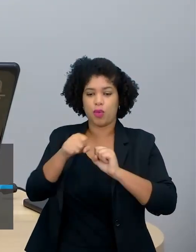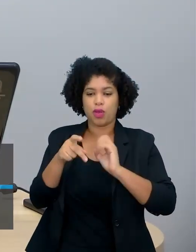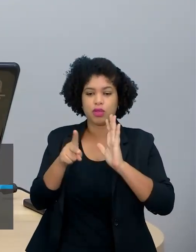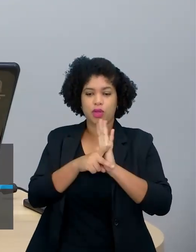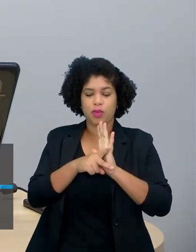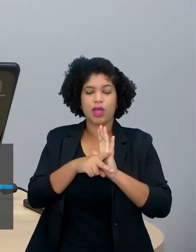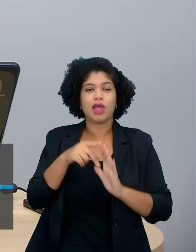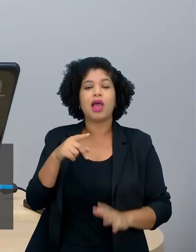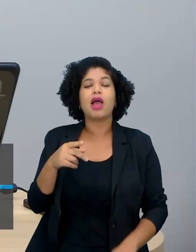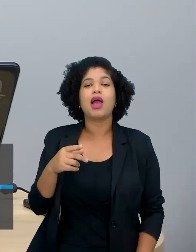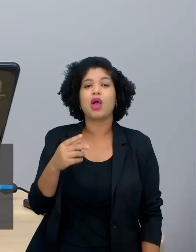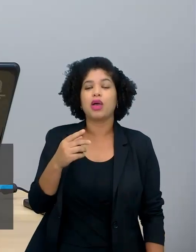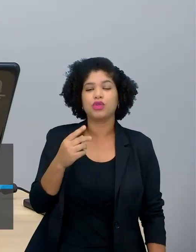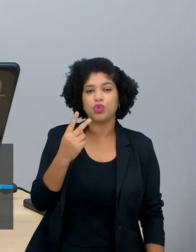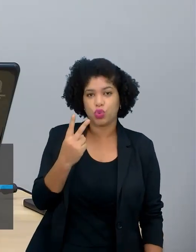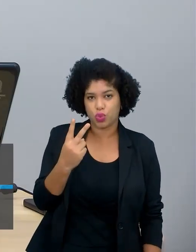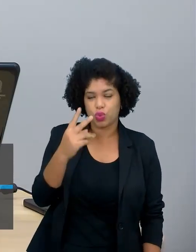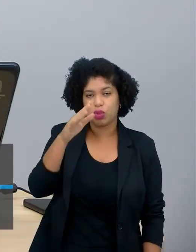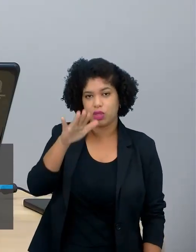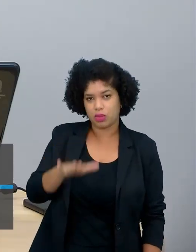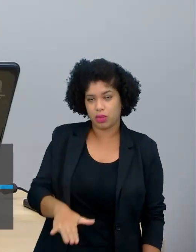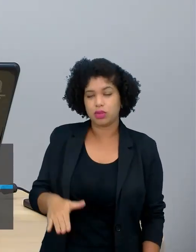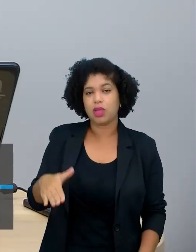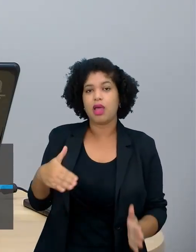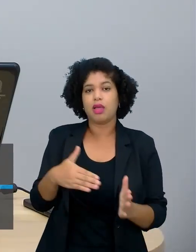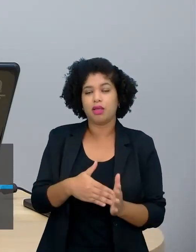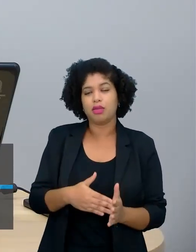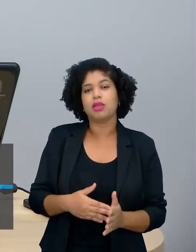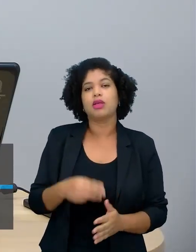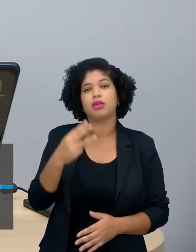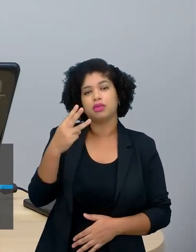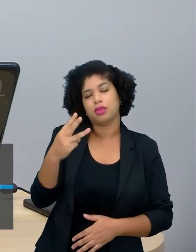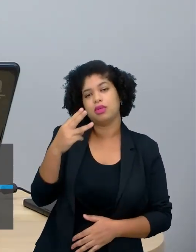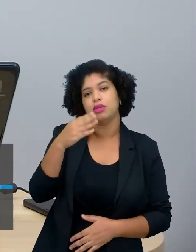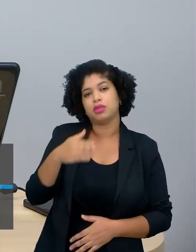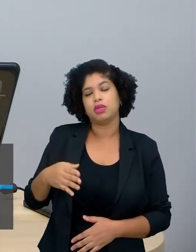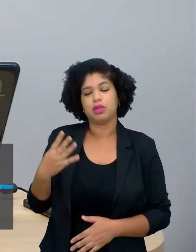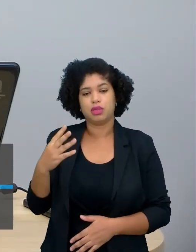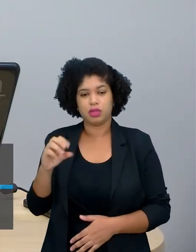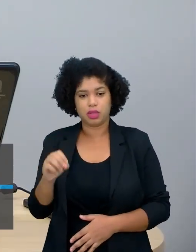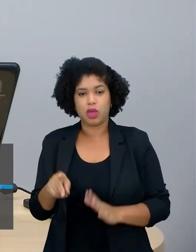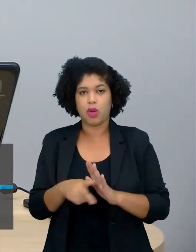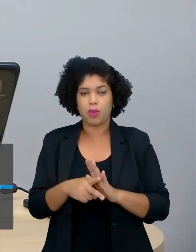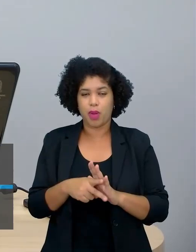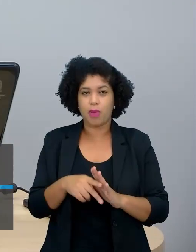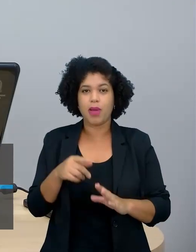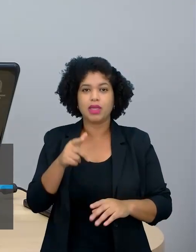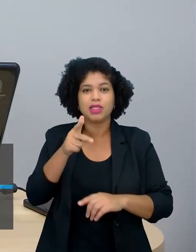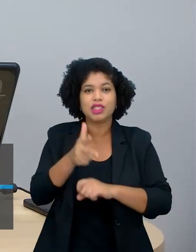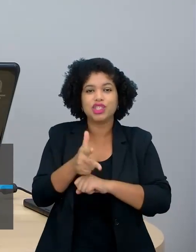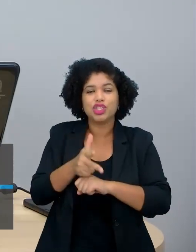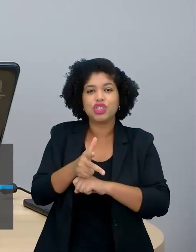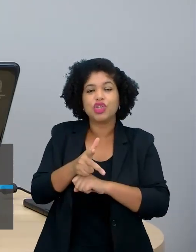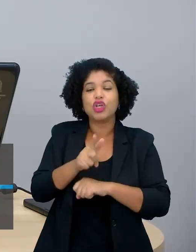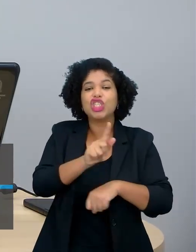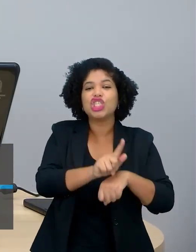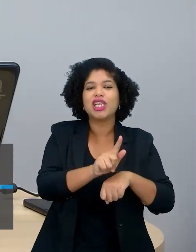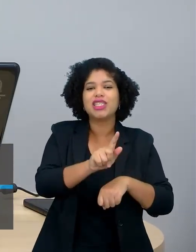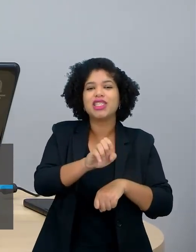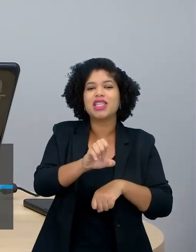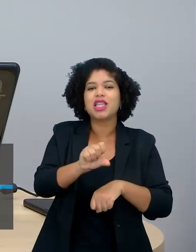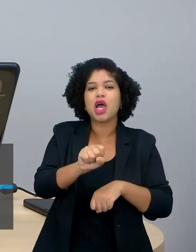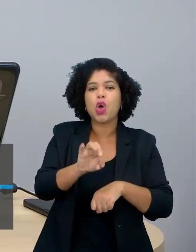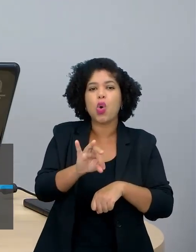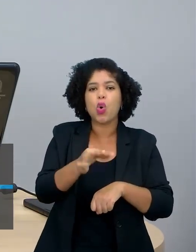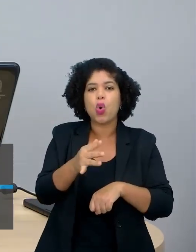das 14 às 15h30, no canal Gestão. Tá bom, pessoal? Eu acho que vale super a pena aí vocês darem